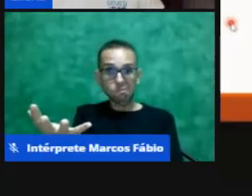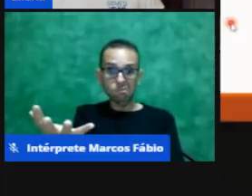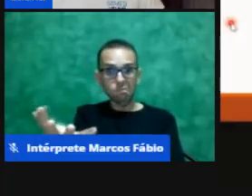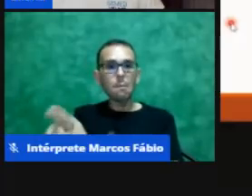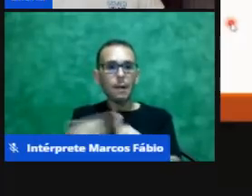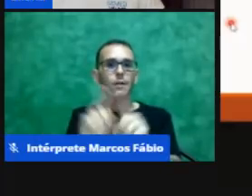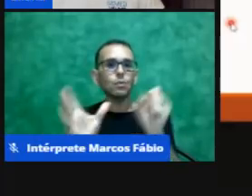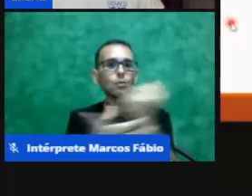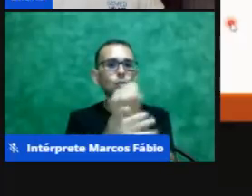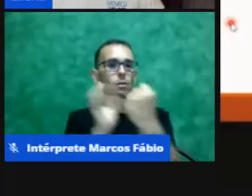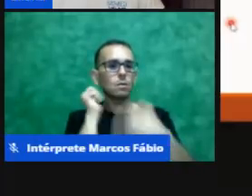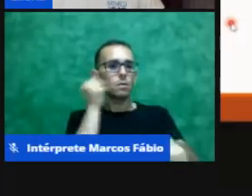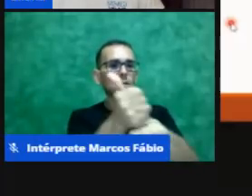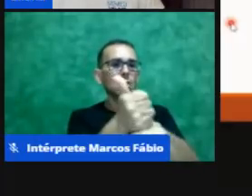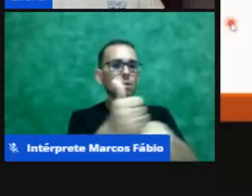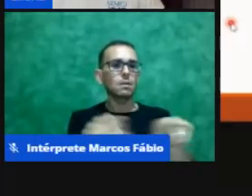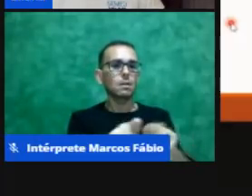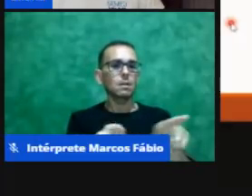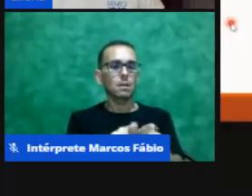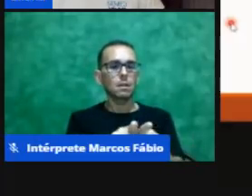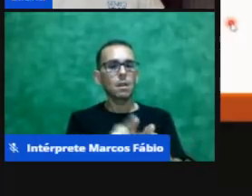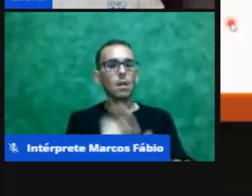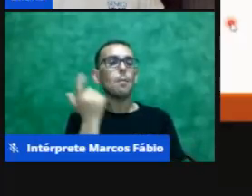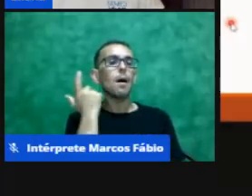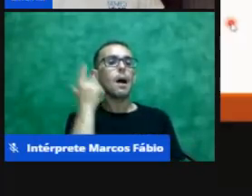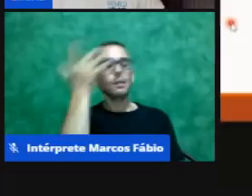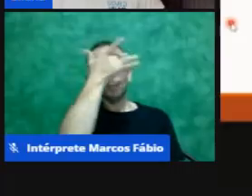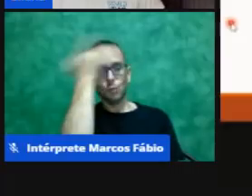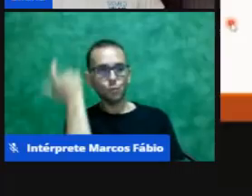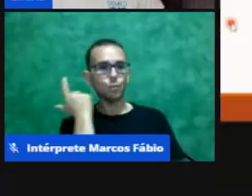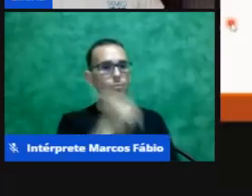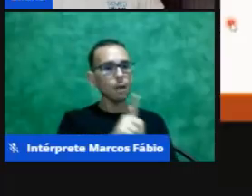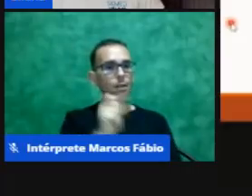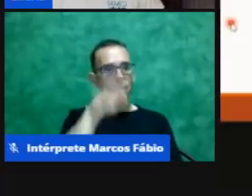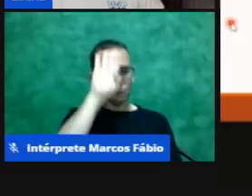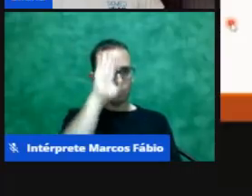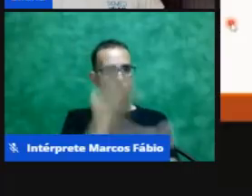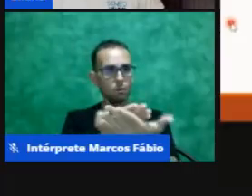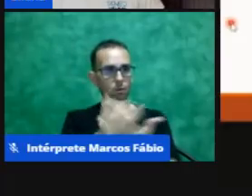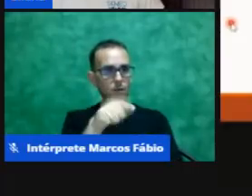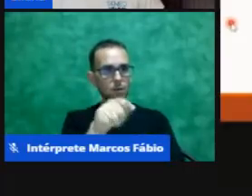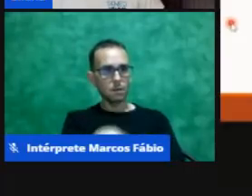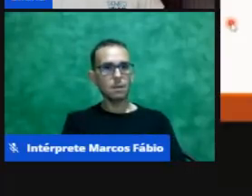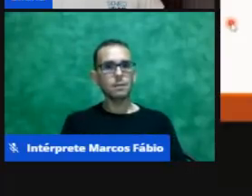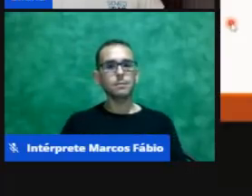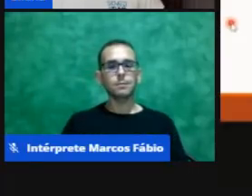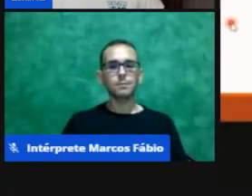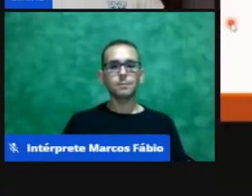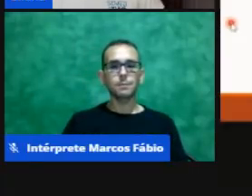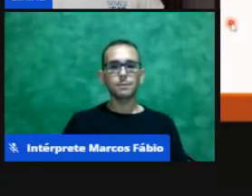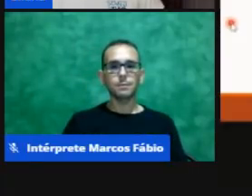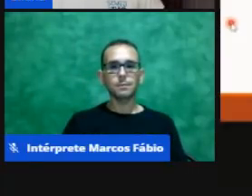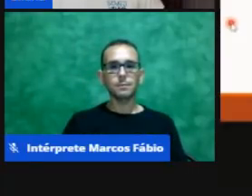garantir a questão da qualidade, né? Então, para aqueles que têm condição, eu sempre acredito nisso.